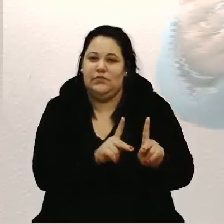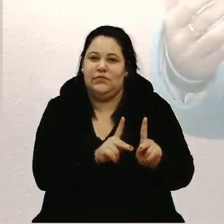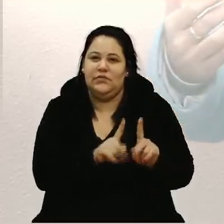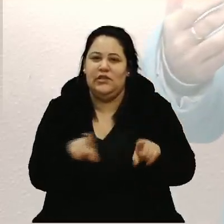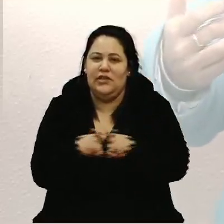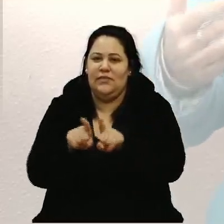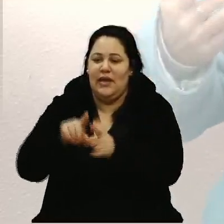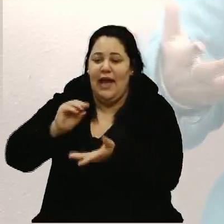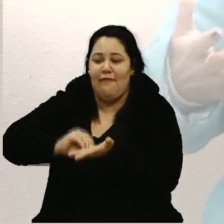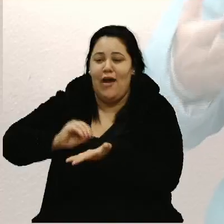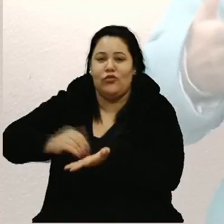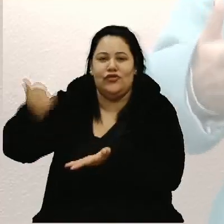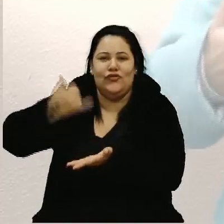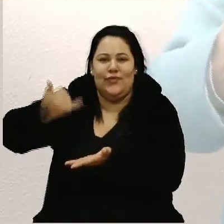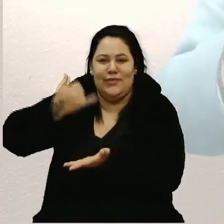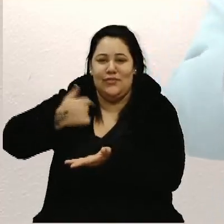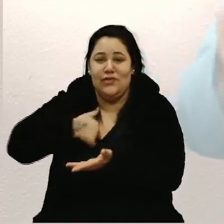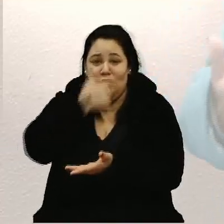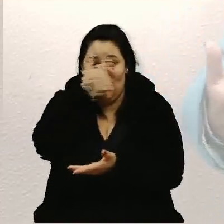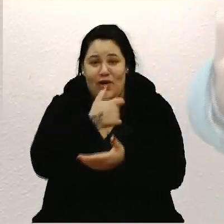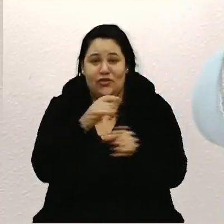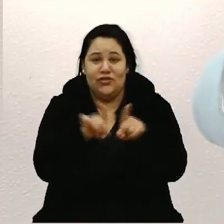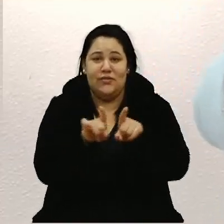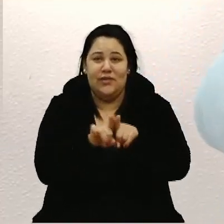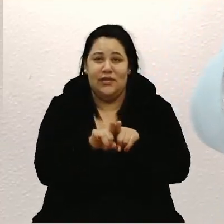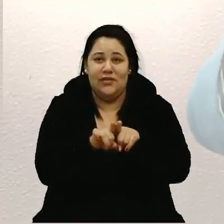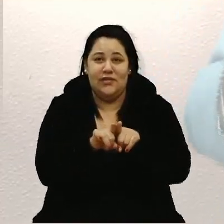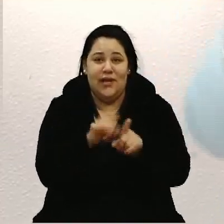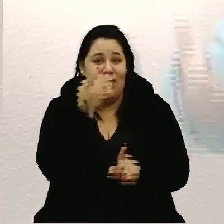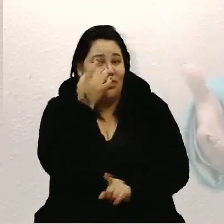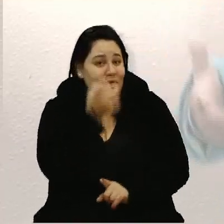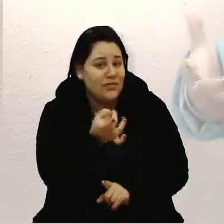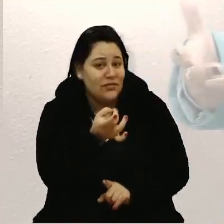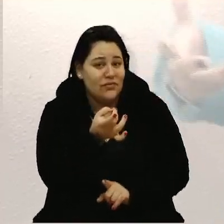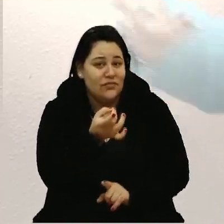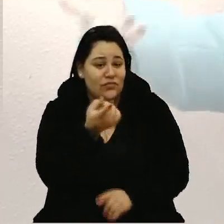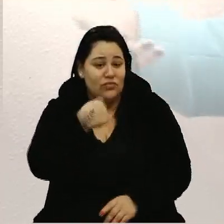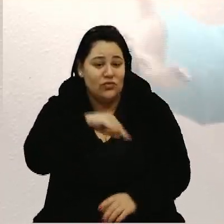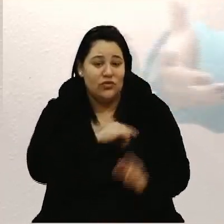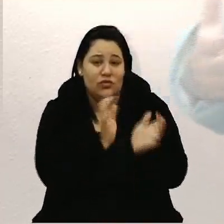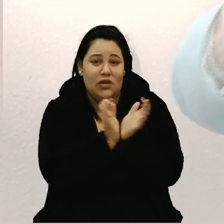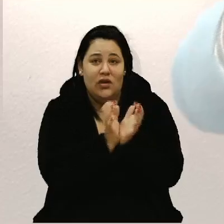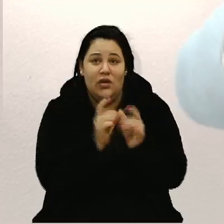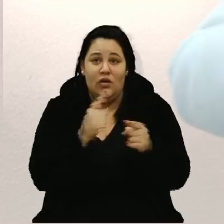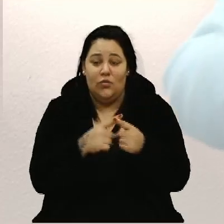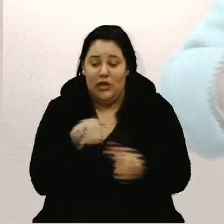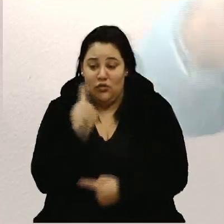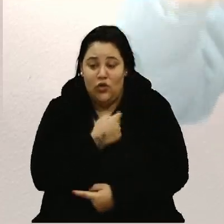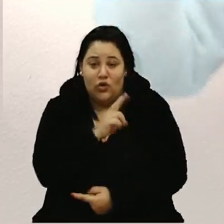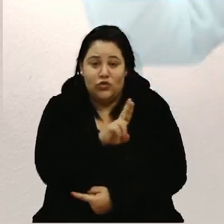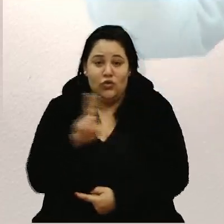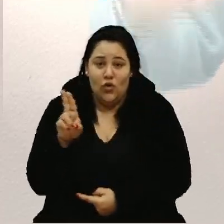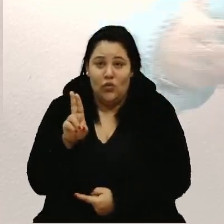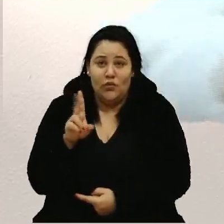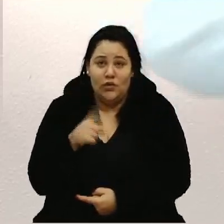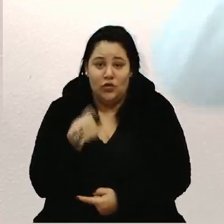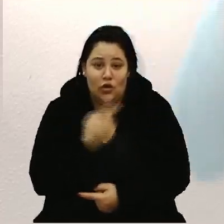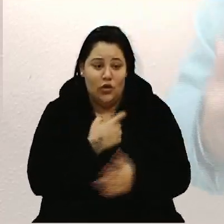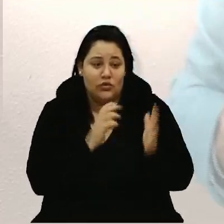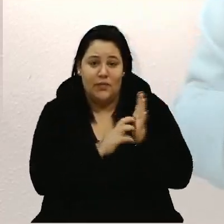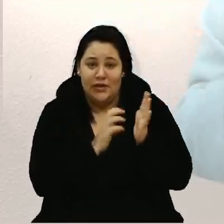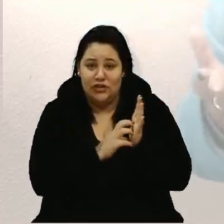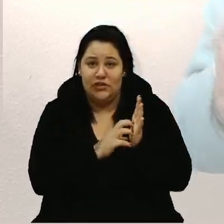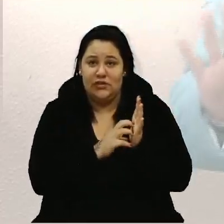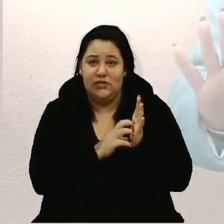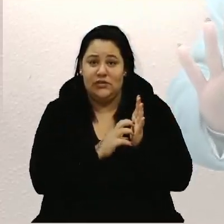a gente pode... na medida do possível, alertar os nossos, né? Porque também é o nosso nome, porque é o nome do nosso partido, é o nome da nossa sigla, é o